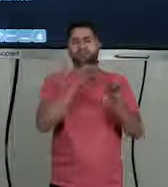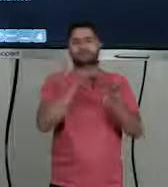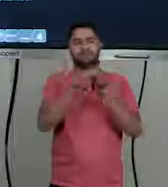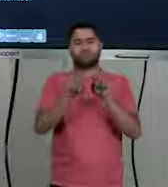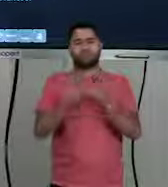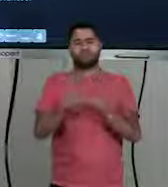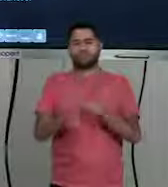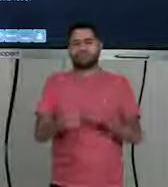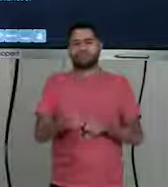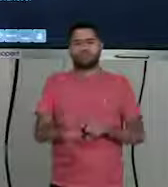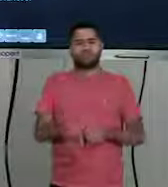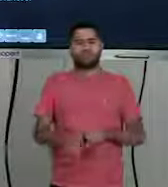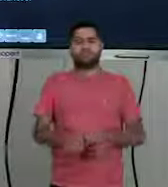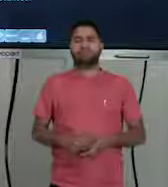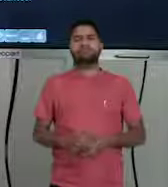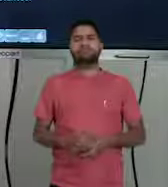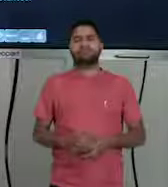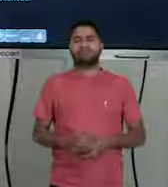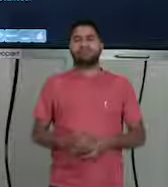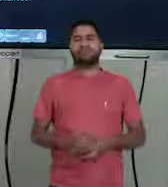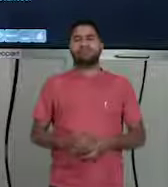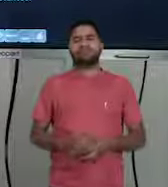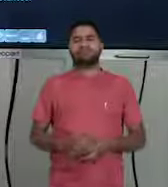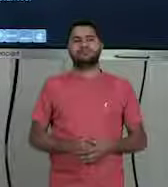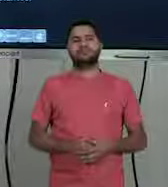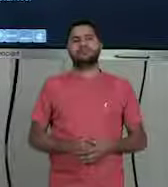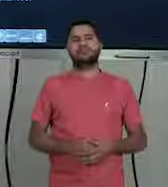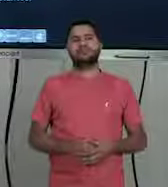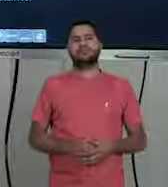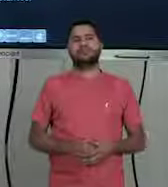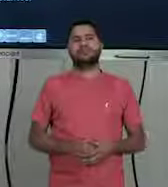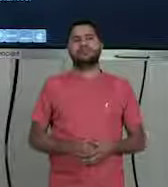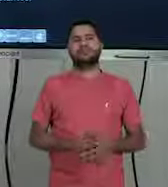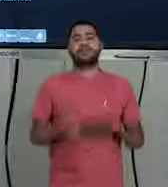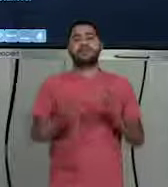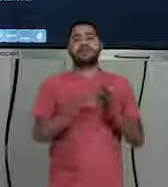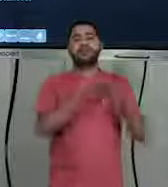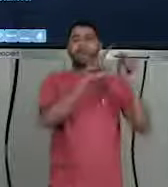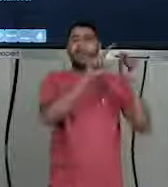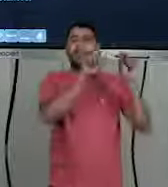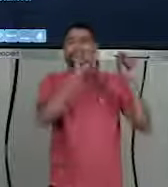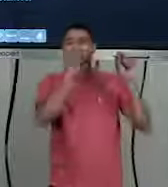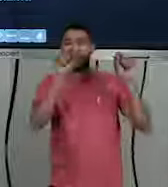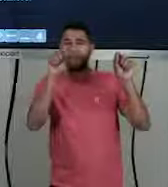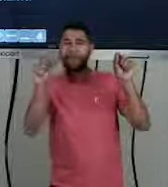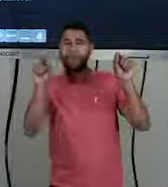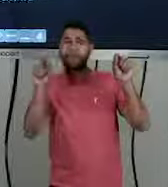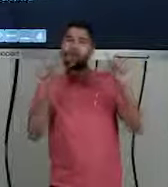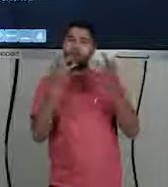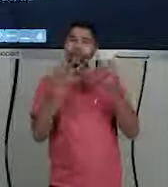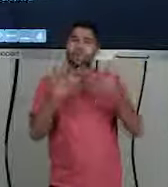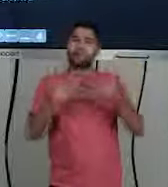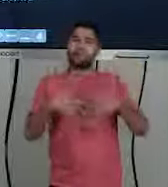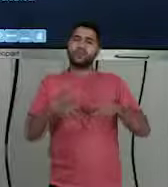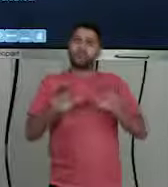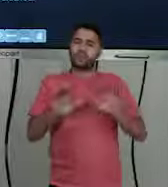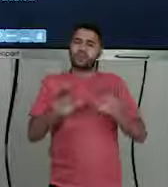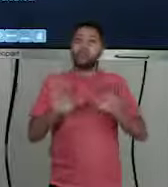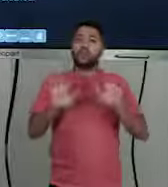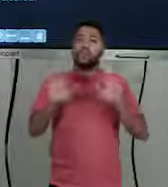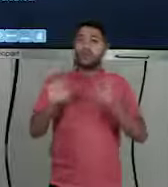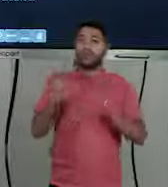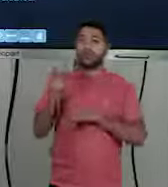vão receber a corrente elétrica necessária. Então, o circuito elétrico em série funciona dessa forma. Já